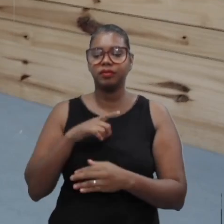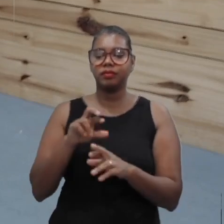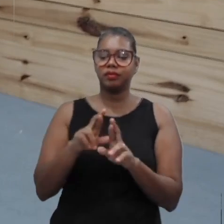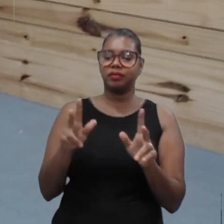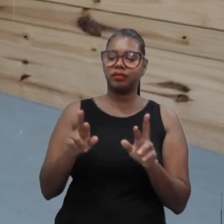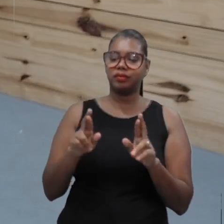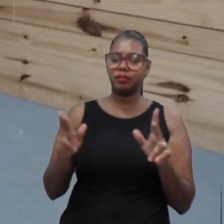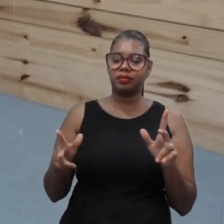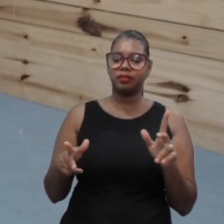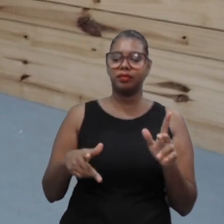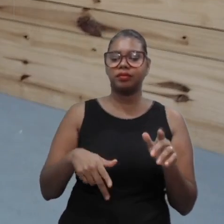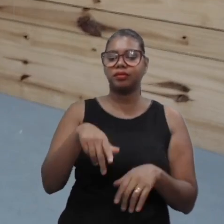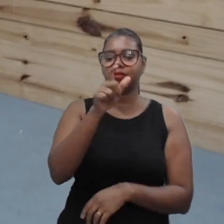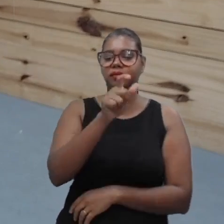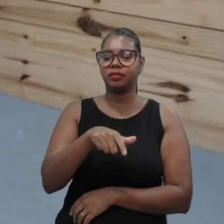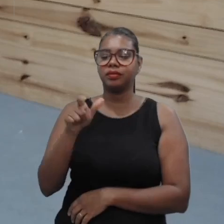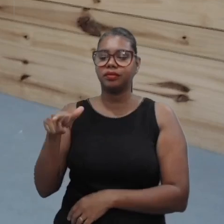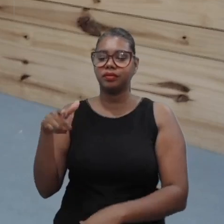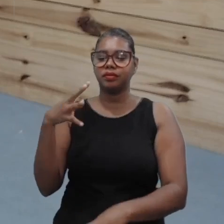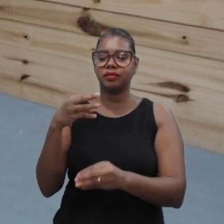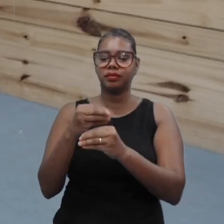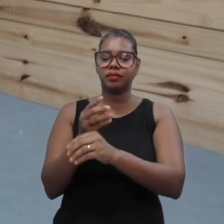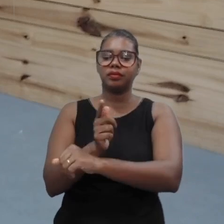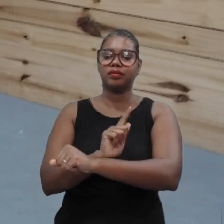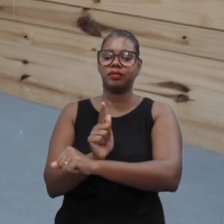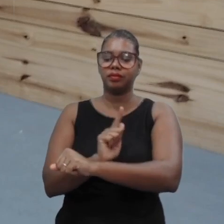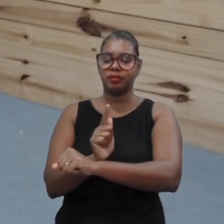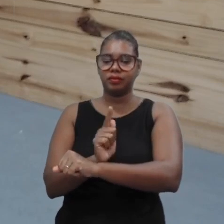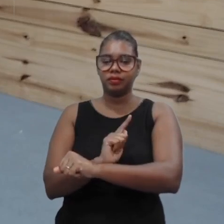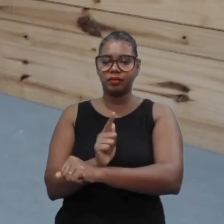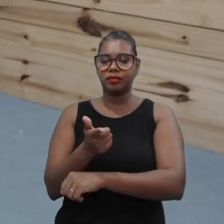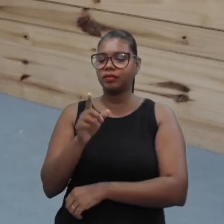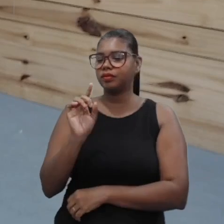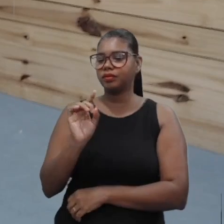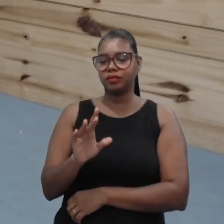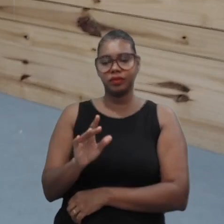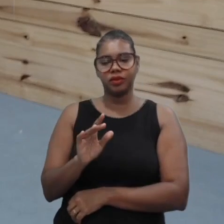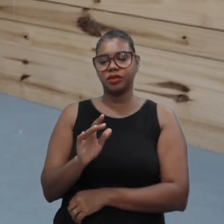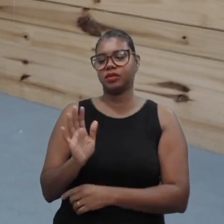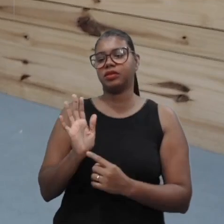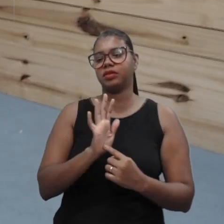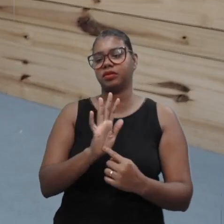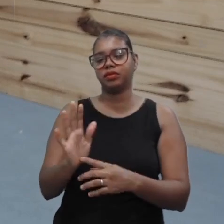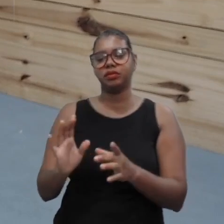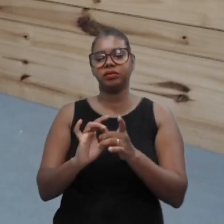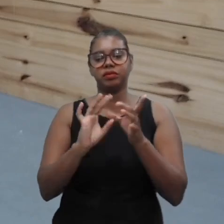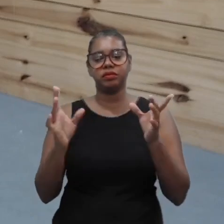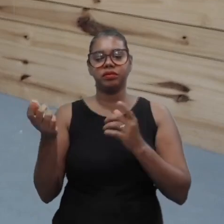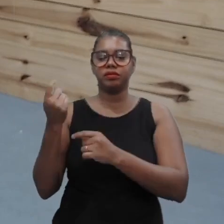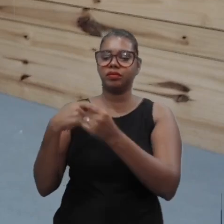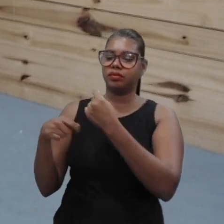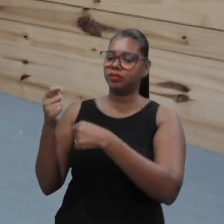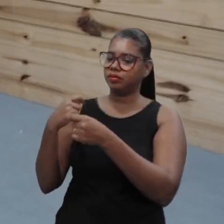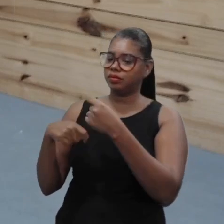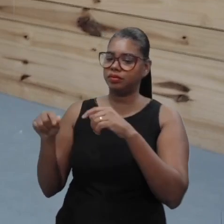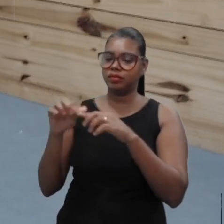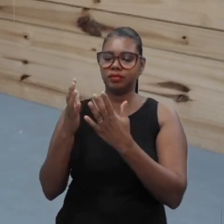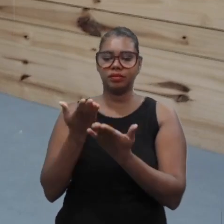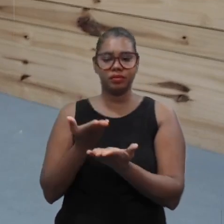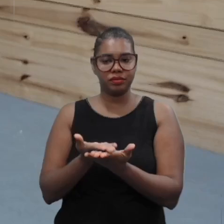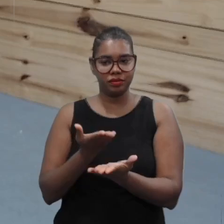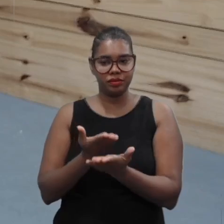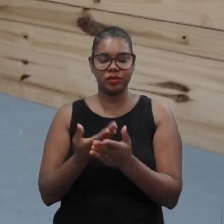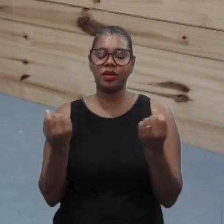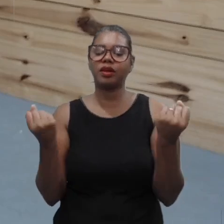diferentes pilares que compõem a gestão, que não é apenas um movimento burocrático de administração. Na escola, a